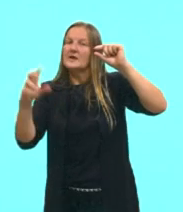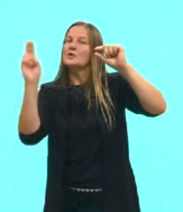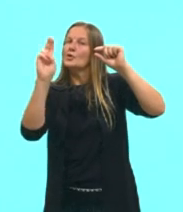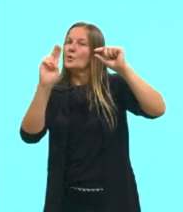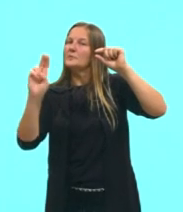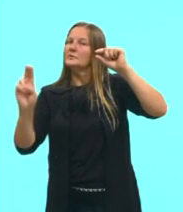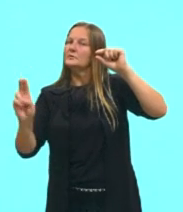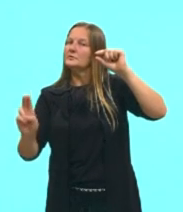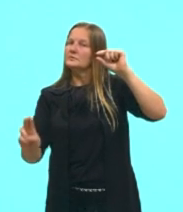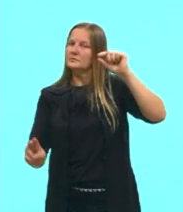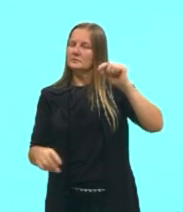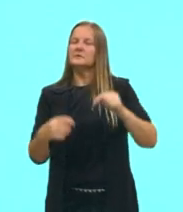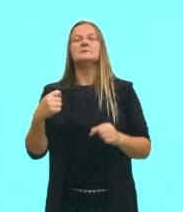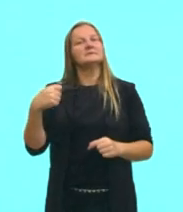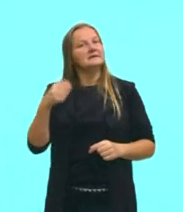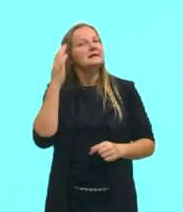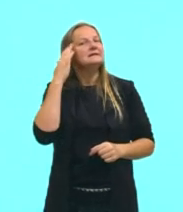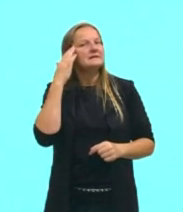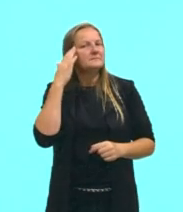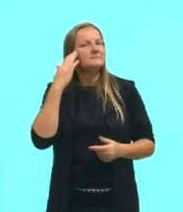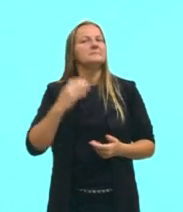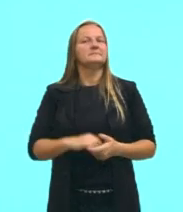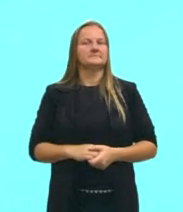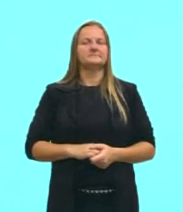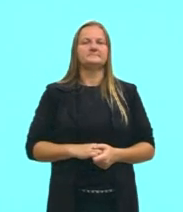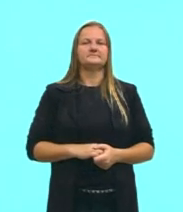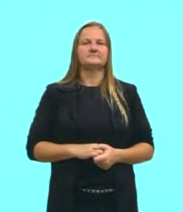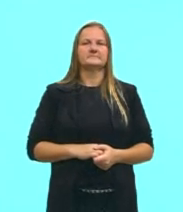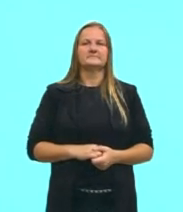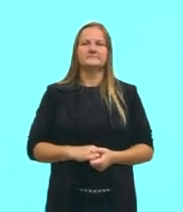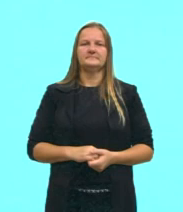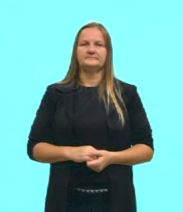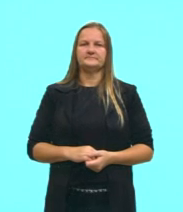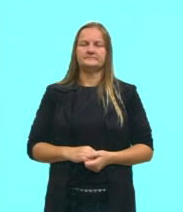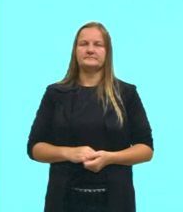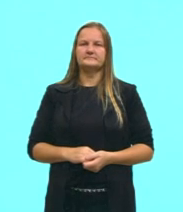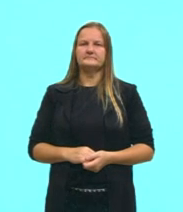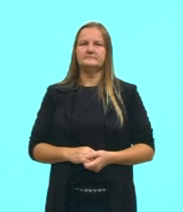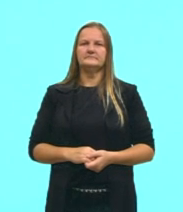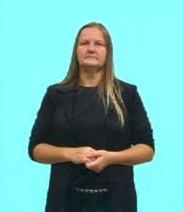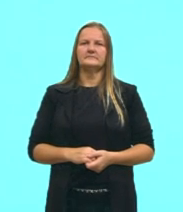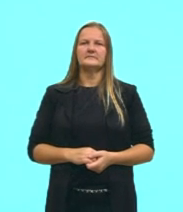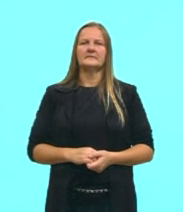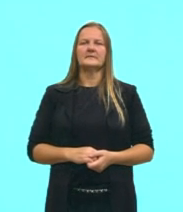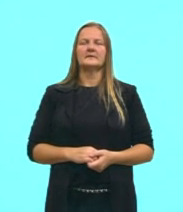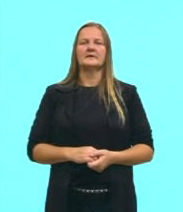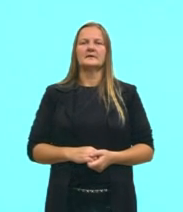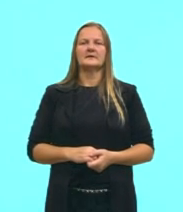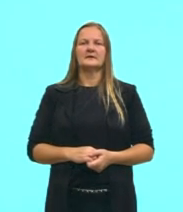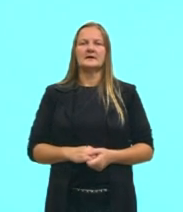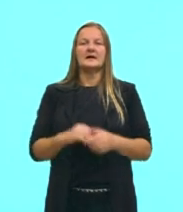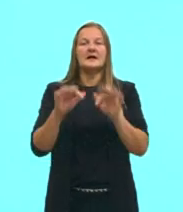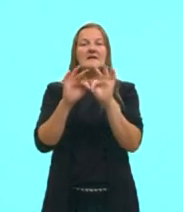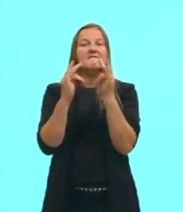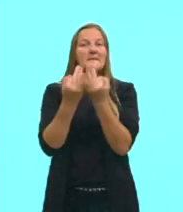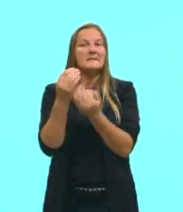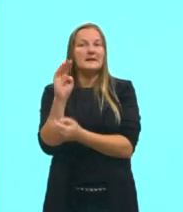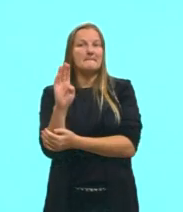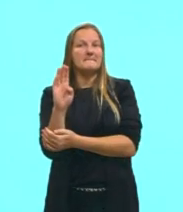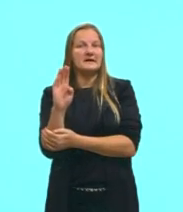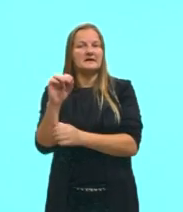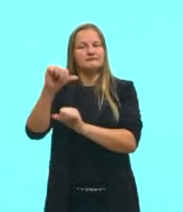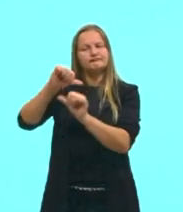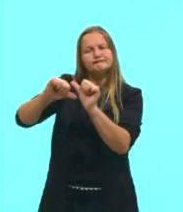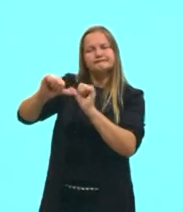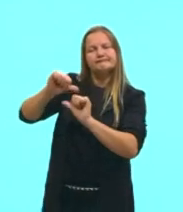importante saber esses nomes distintos de cada linha da familiar EA família benção os metais de transição né